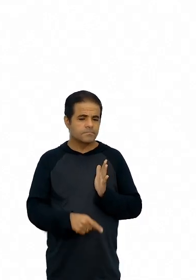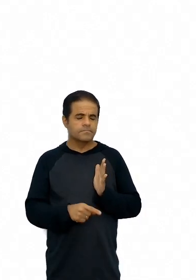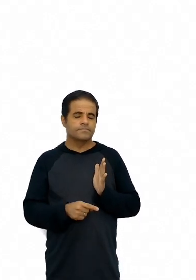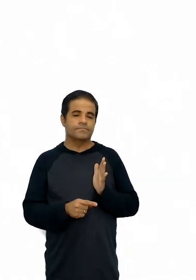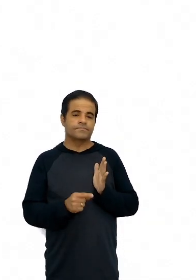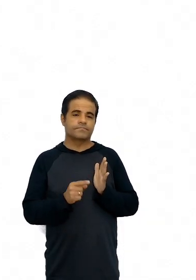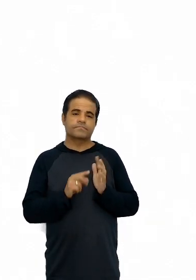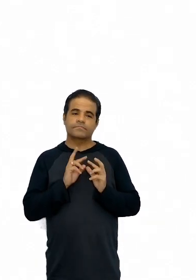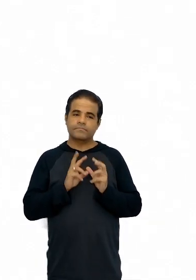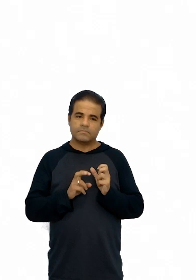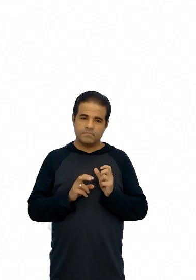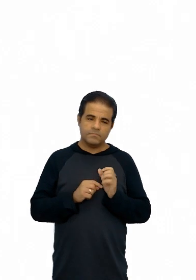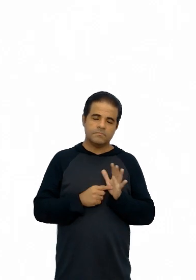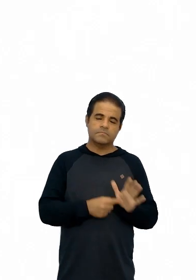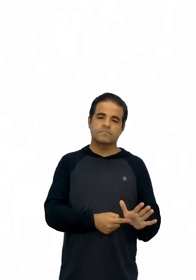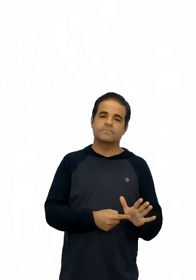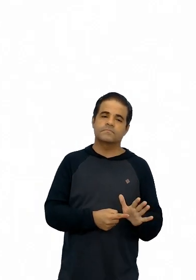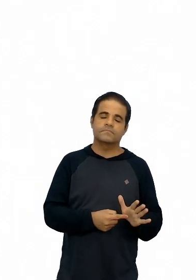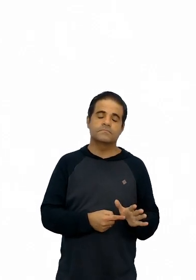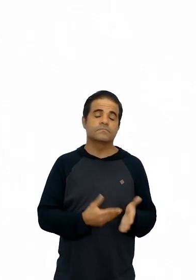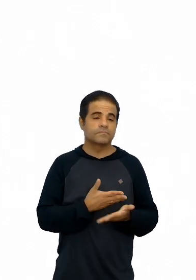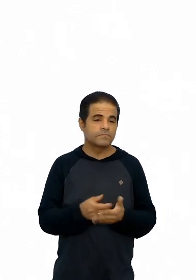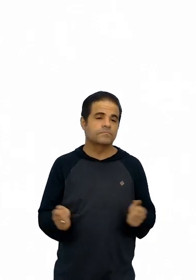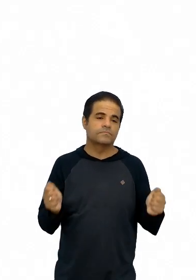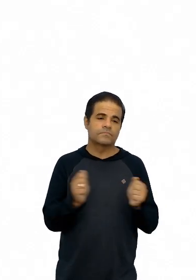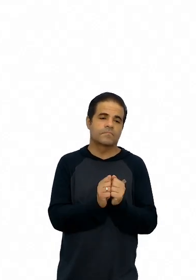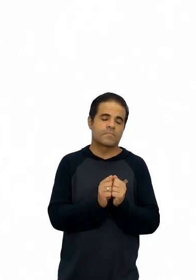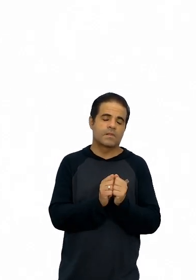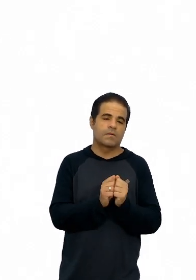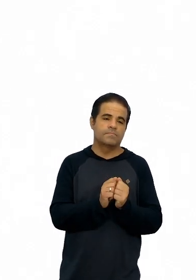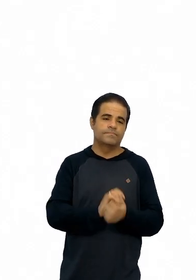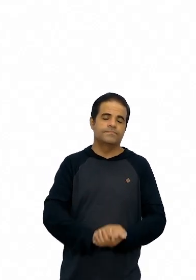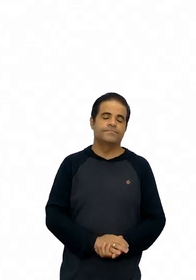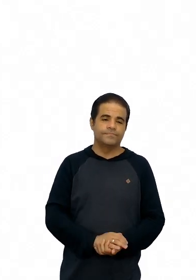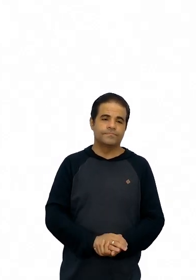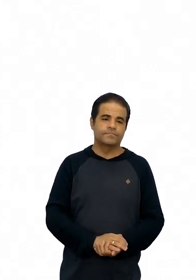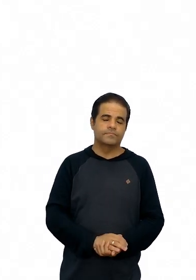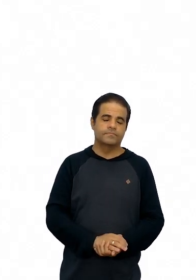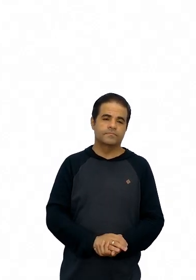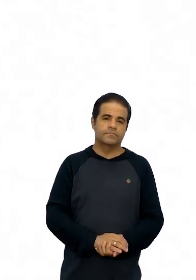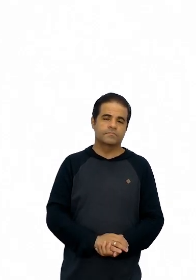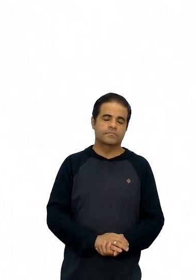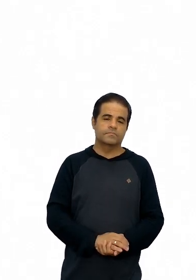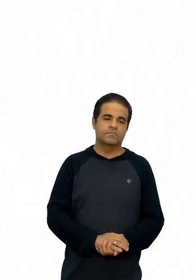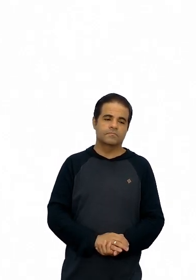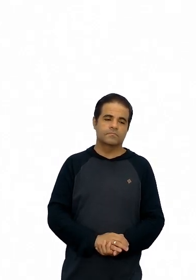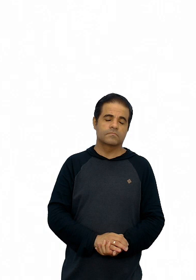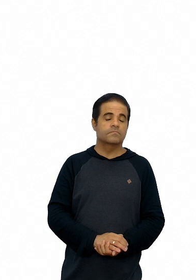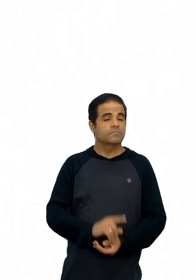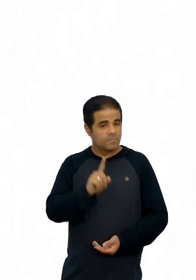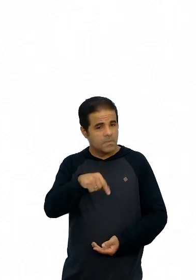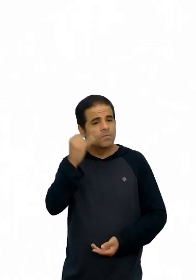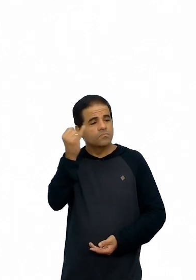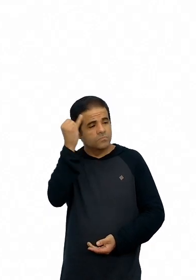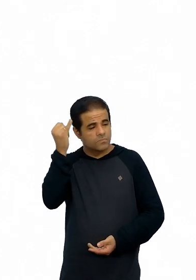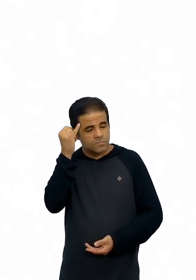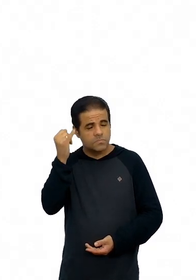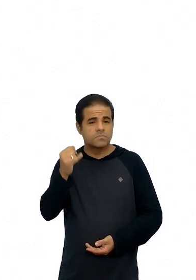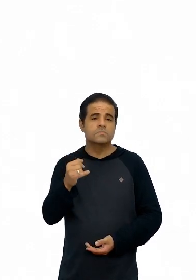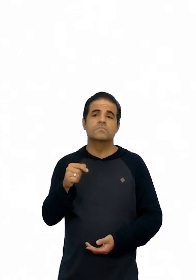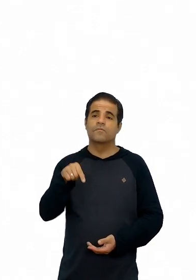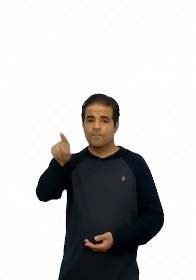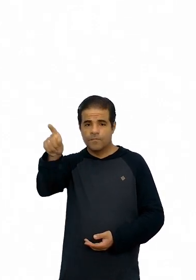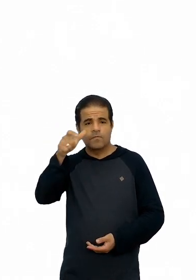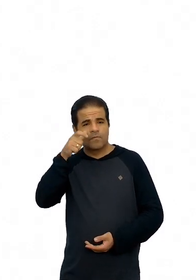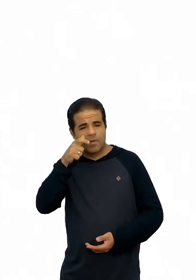assuntos que a gente aborda aqui com vocês, né, Nada mais importante do que ir